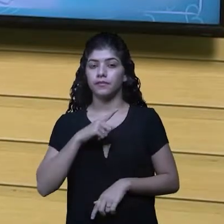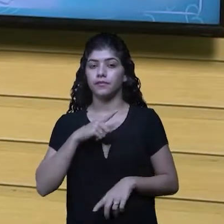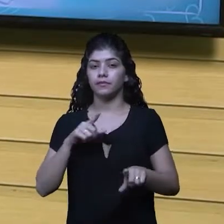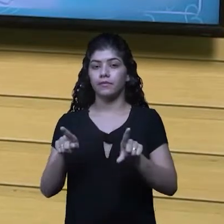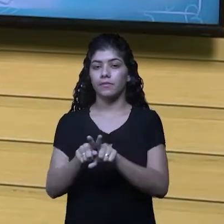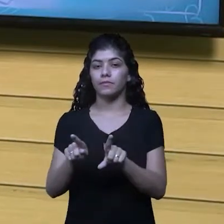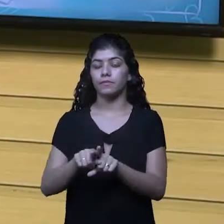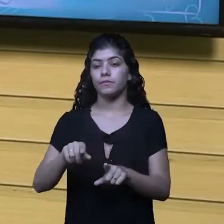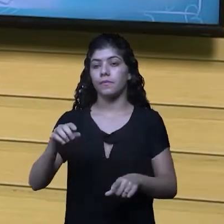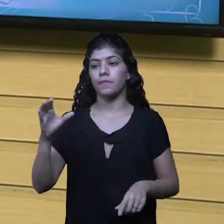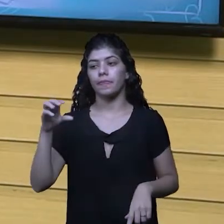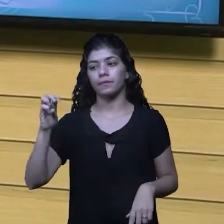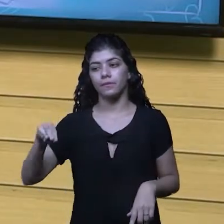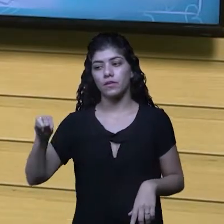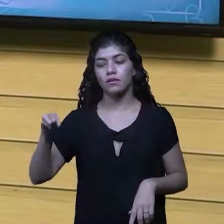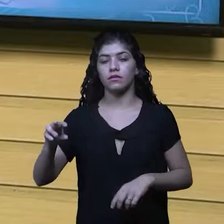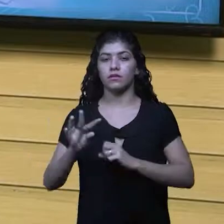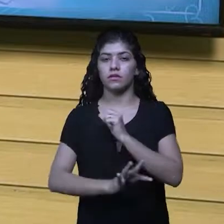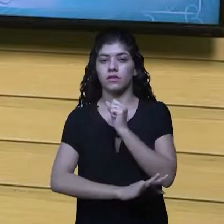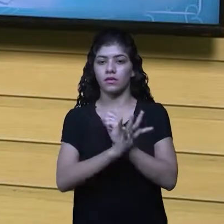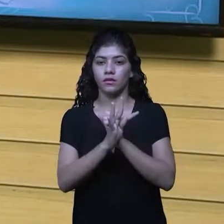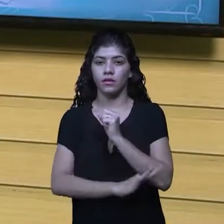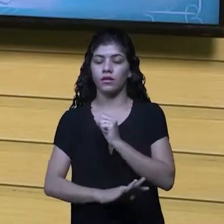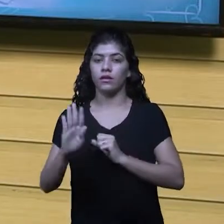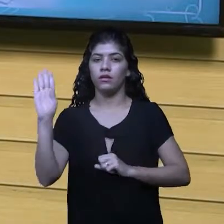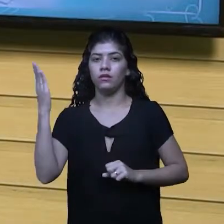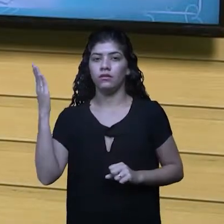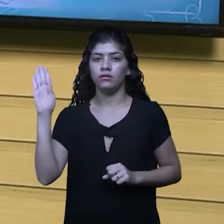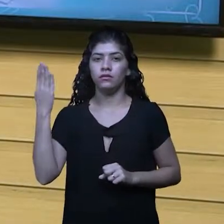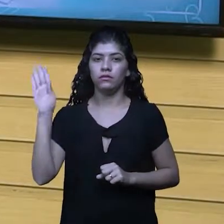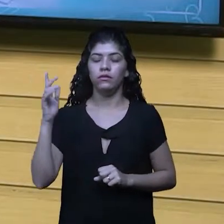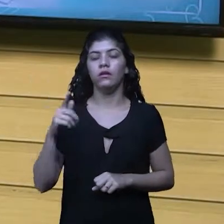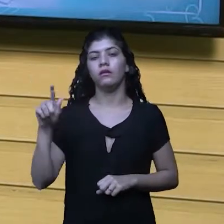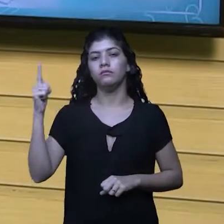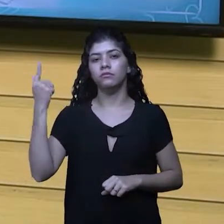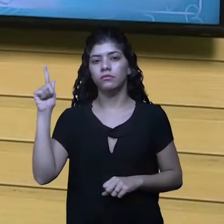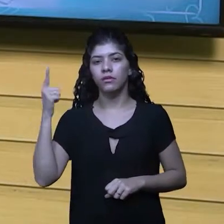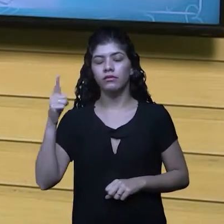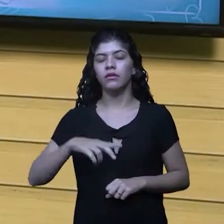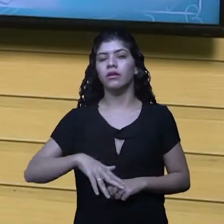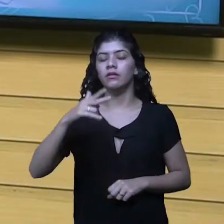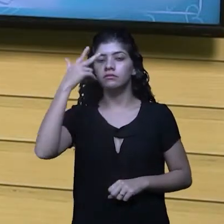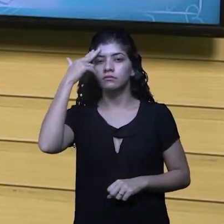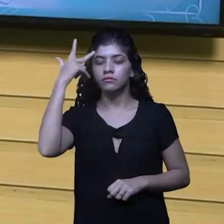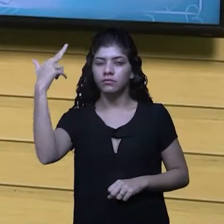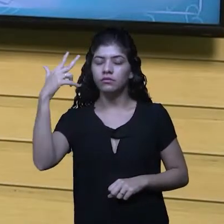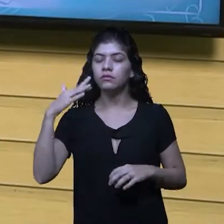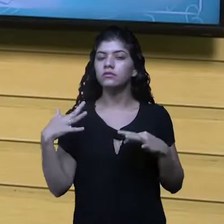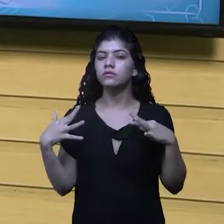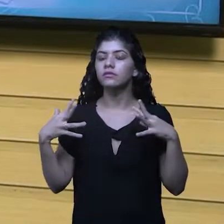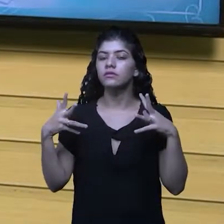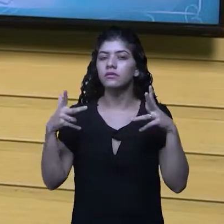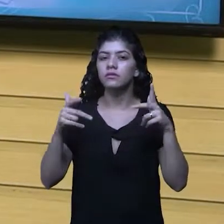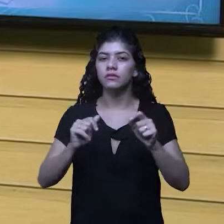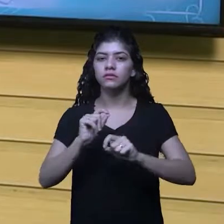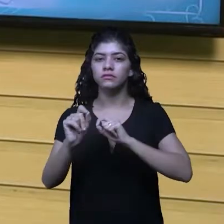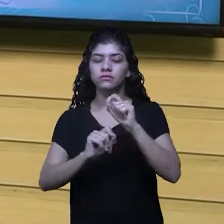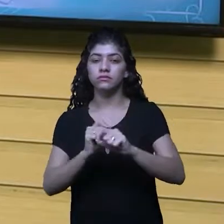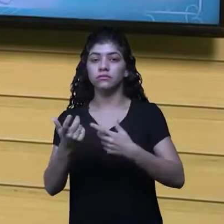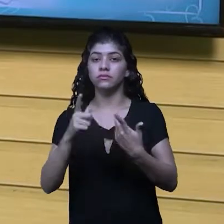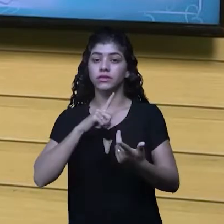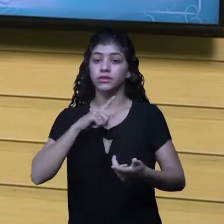em matemática, em física, em biologia, em geografia, em história, e todos eles com a